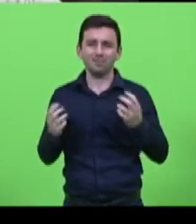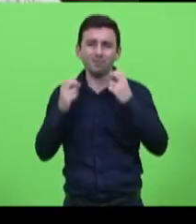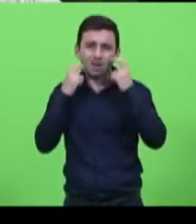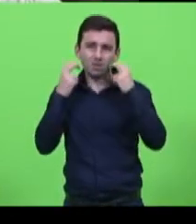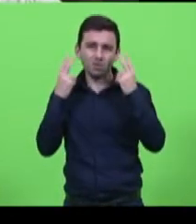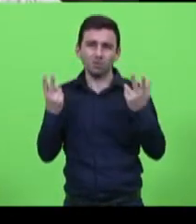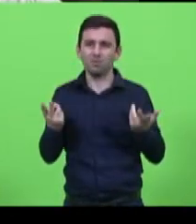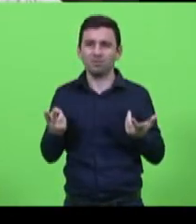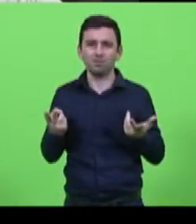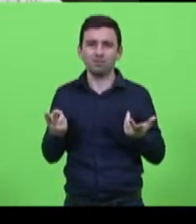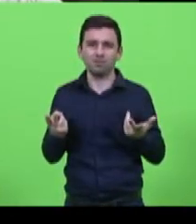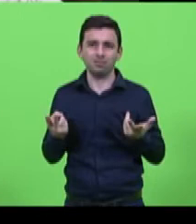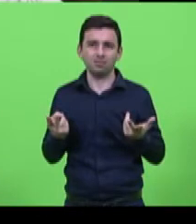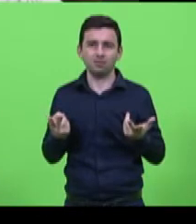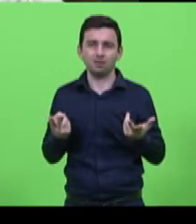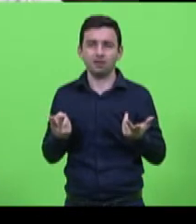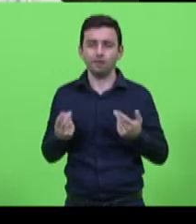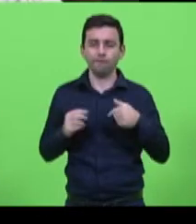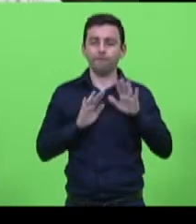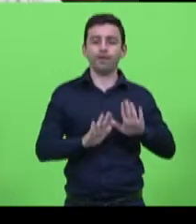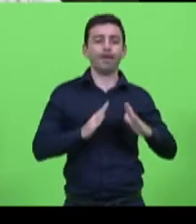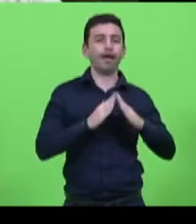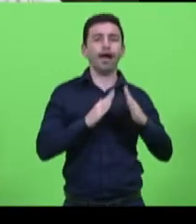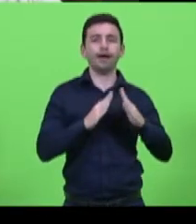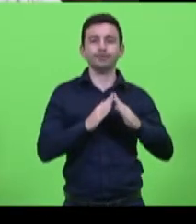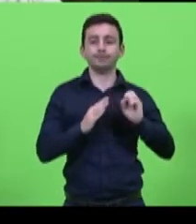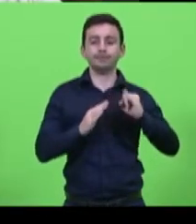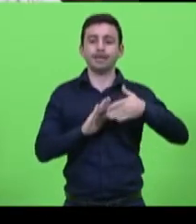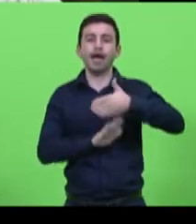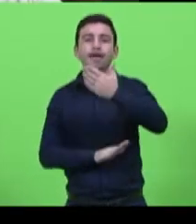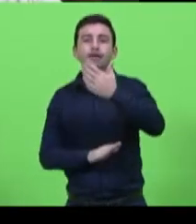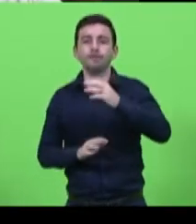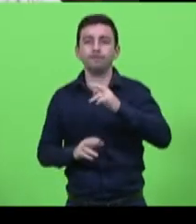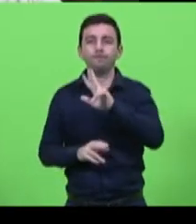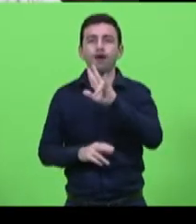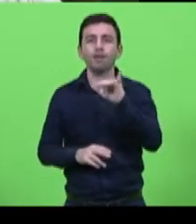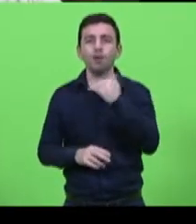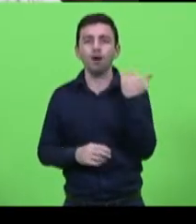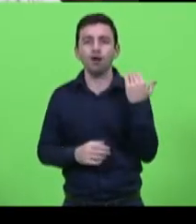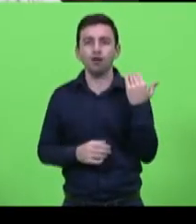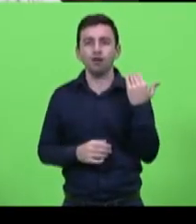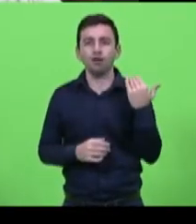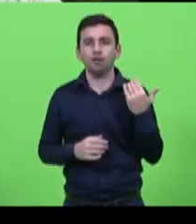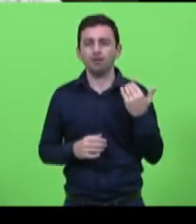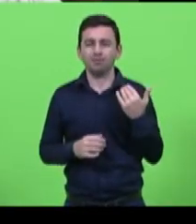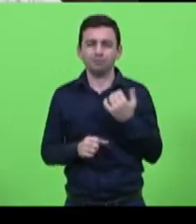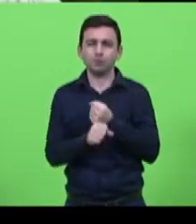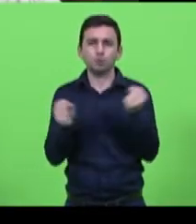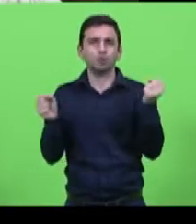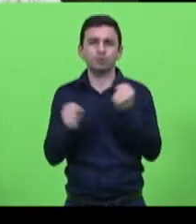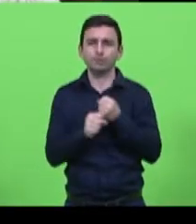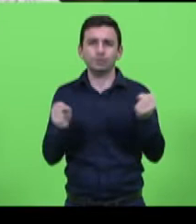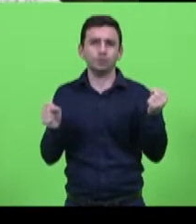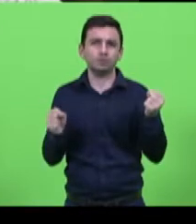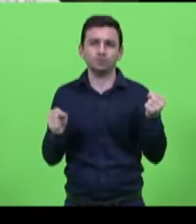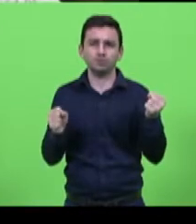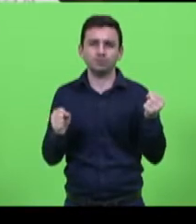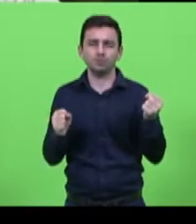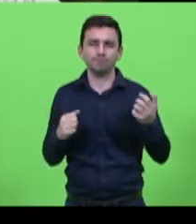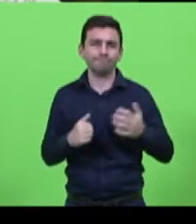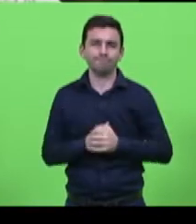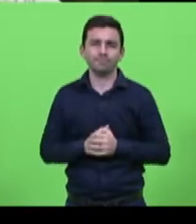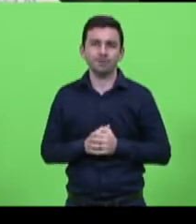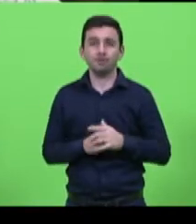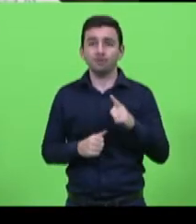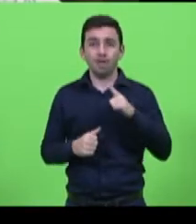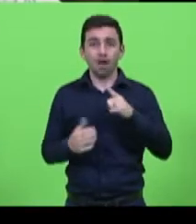que vamos ficar em casa porque senão nós vamos morrer. Isso é um absurdo falar assim. Tá? Eu tenho aqui a notícia que